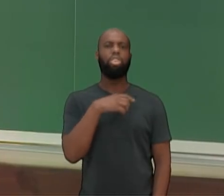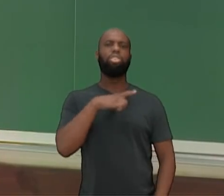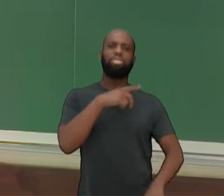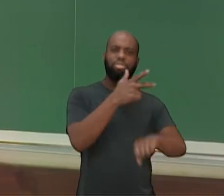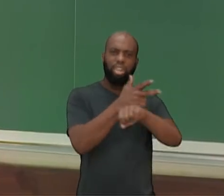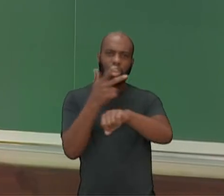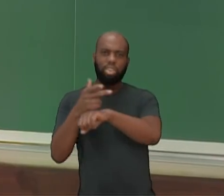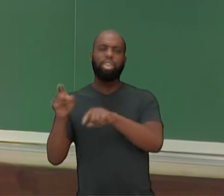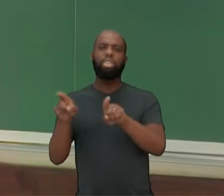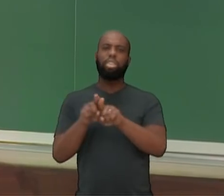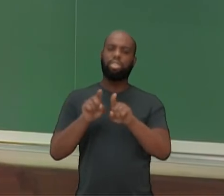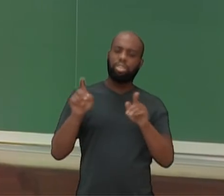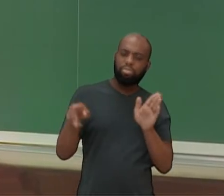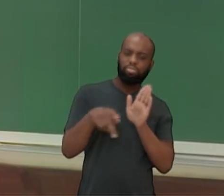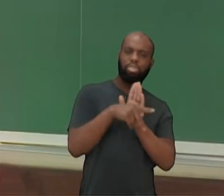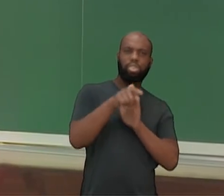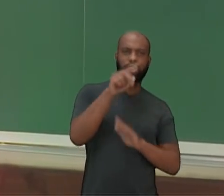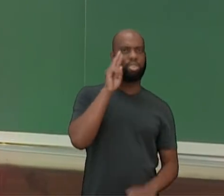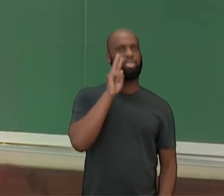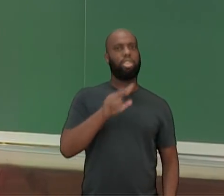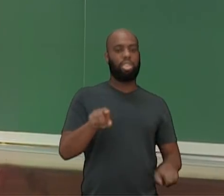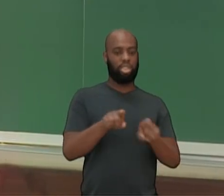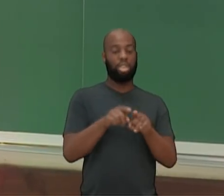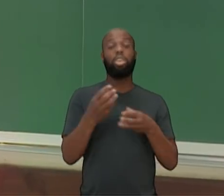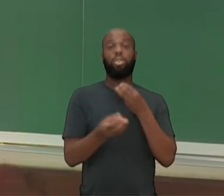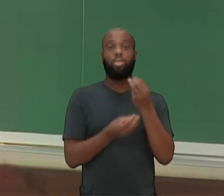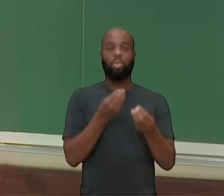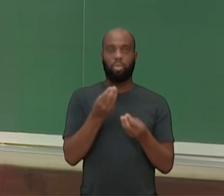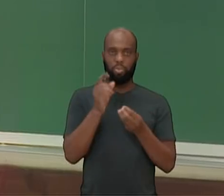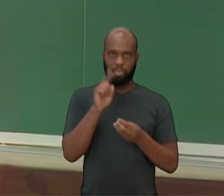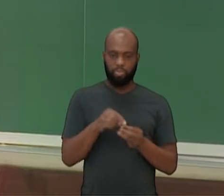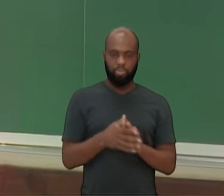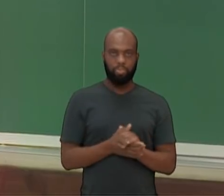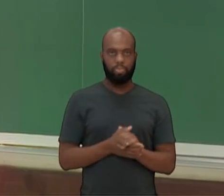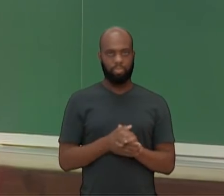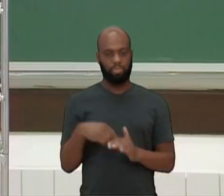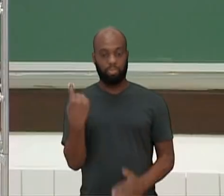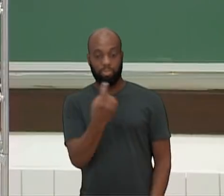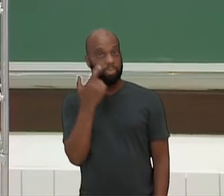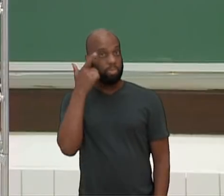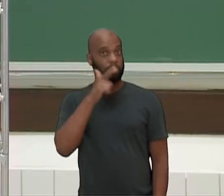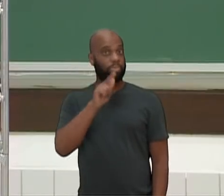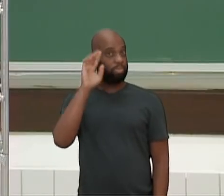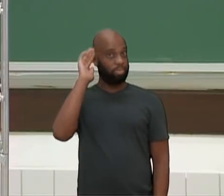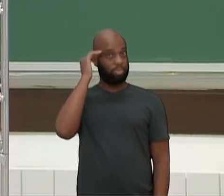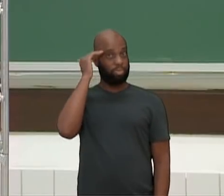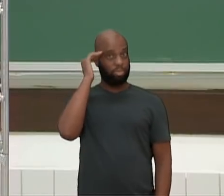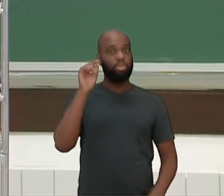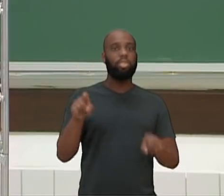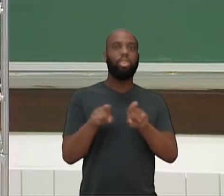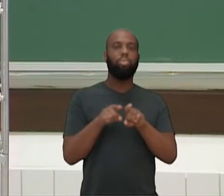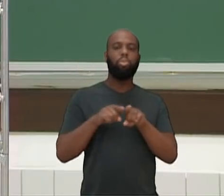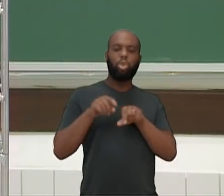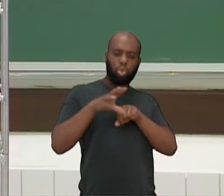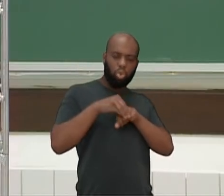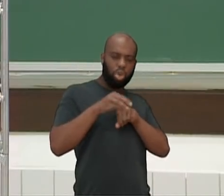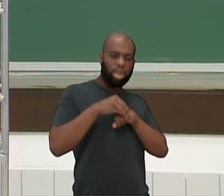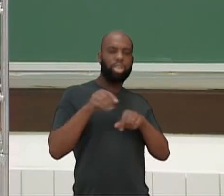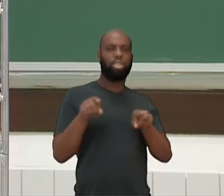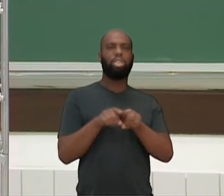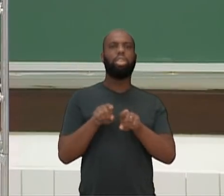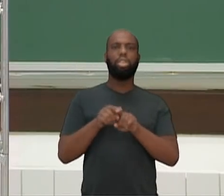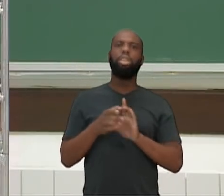vídeos específicos para vocês verem como era a prática, para a gente entender e conhecer essa prática que